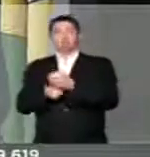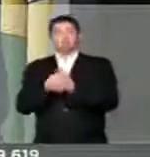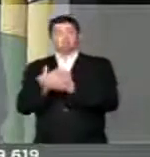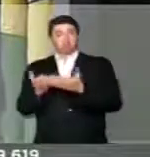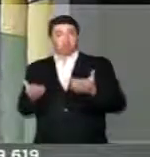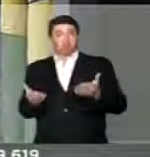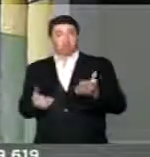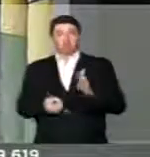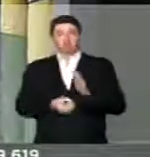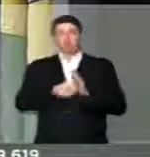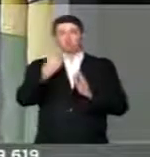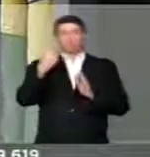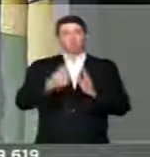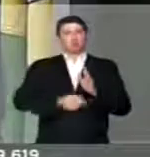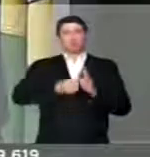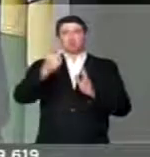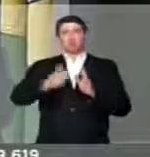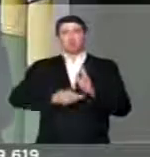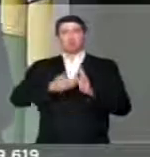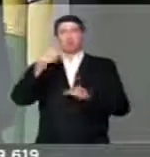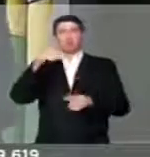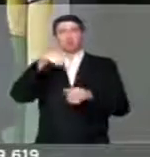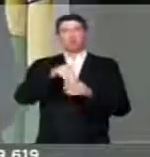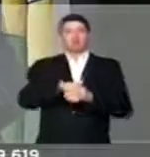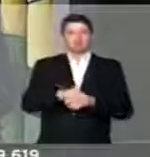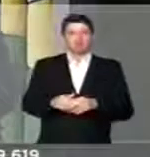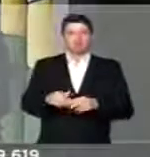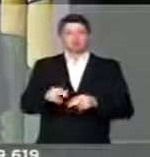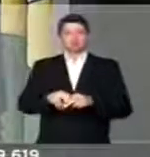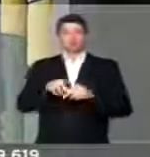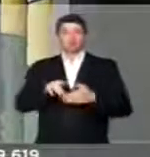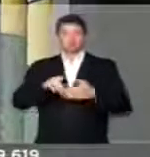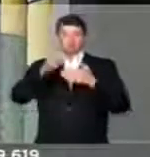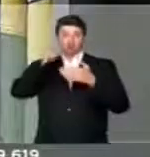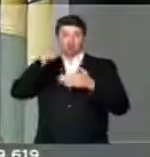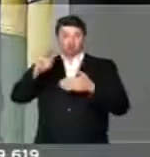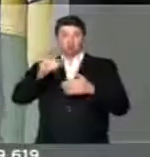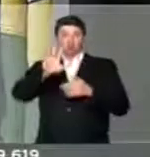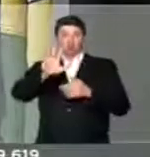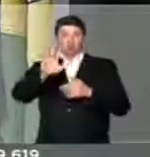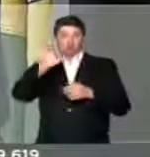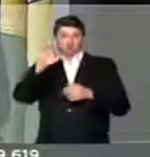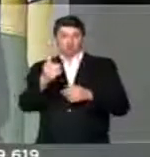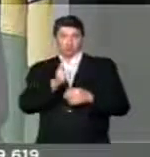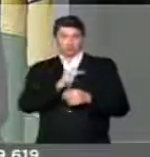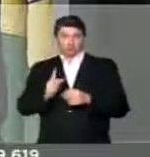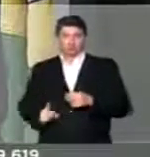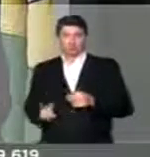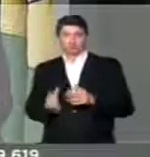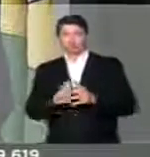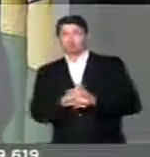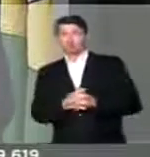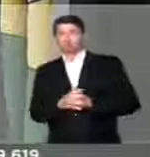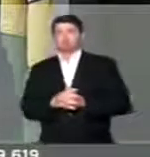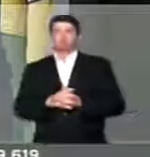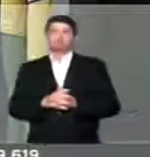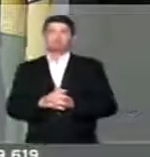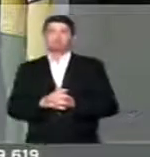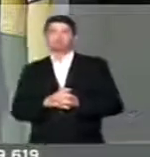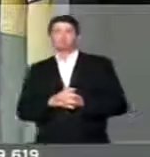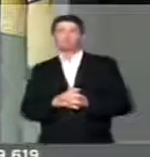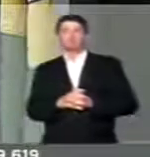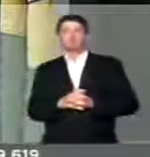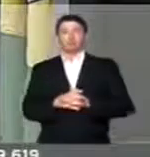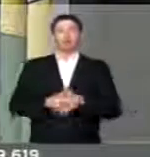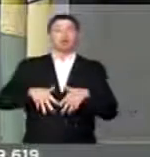Perdeu 3, 4 eleições através do seu líder maior, o ex-presidente Lula.